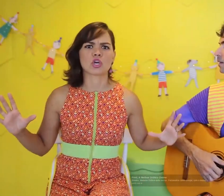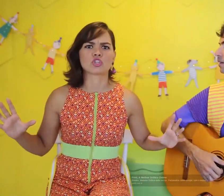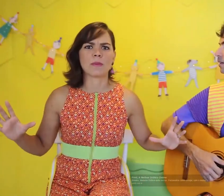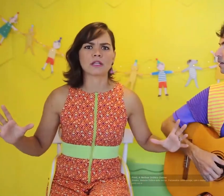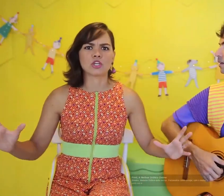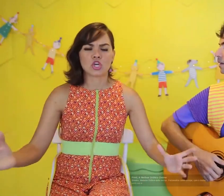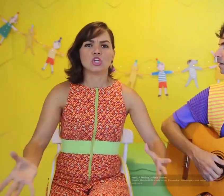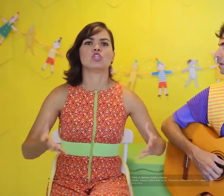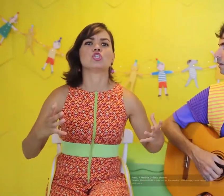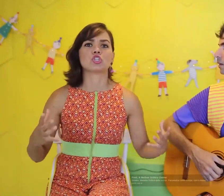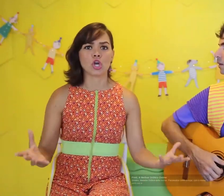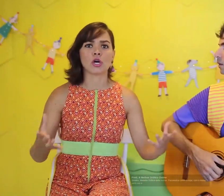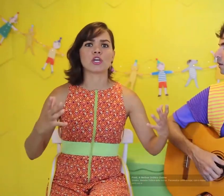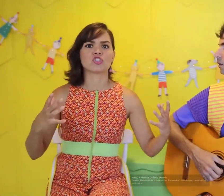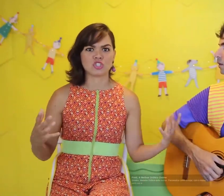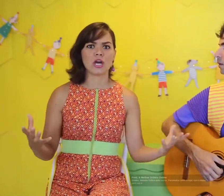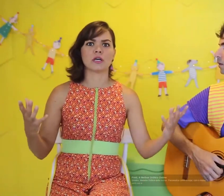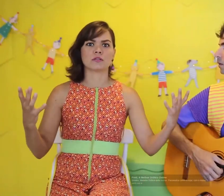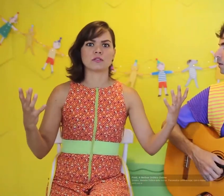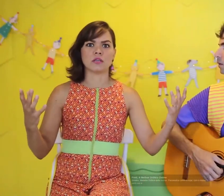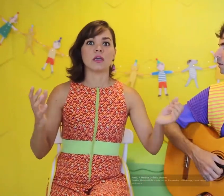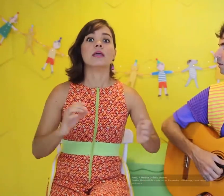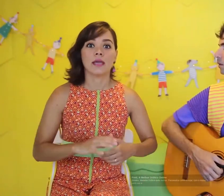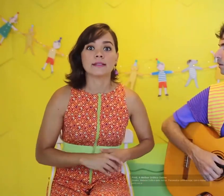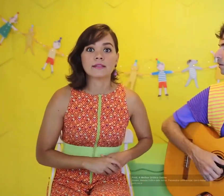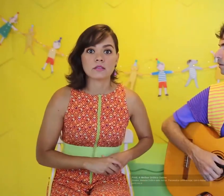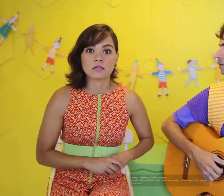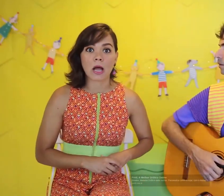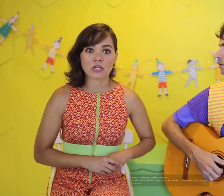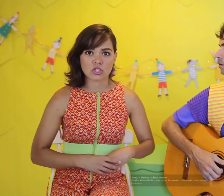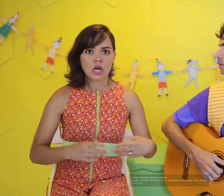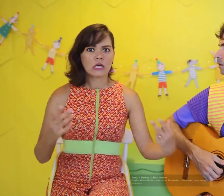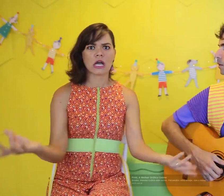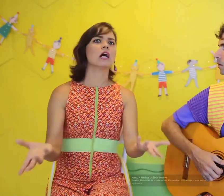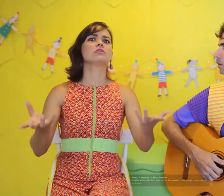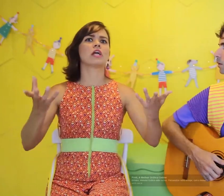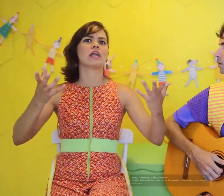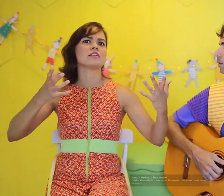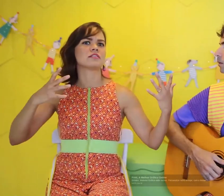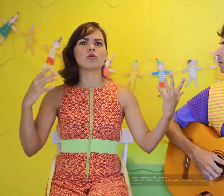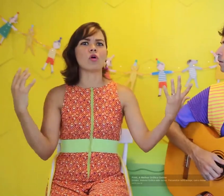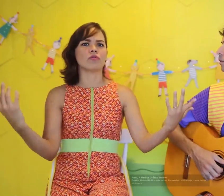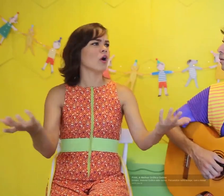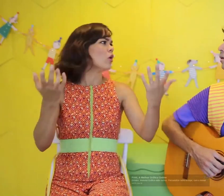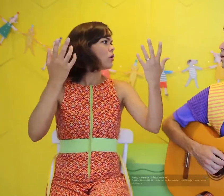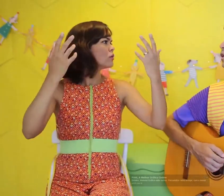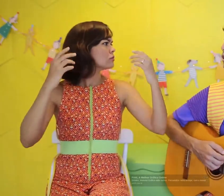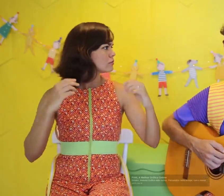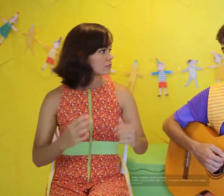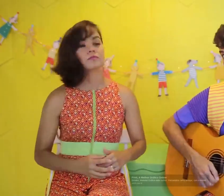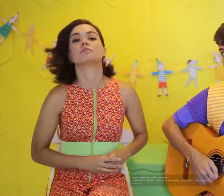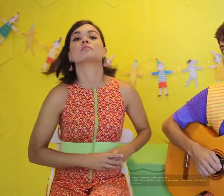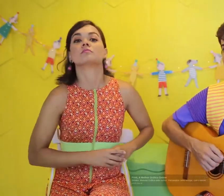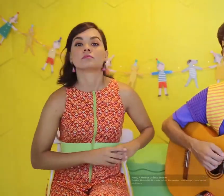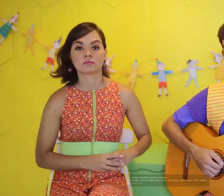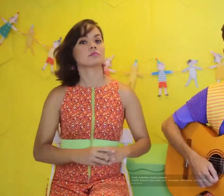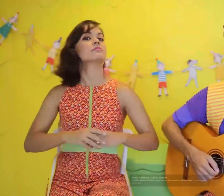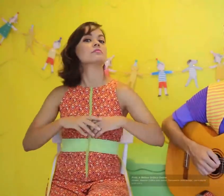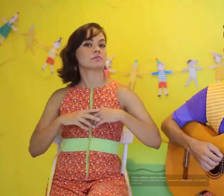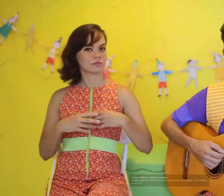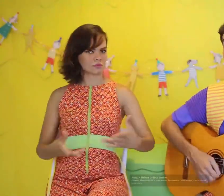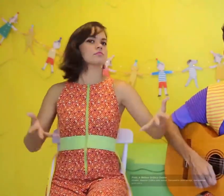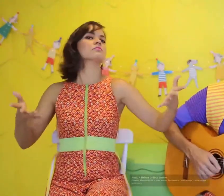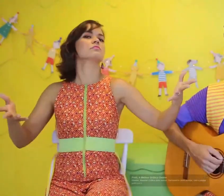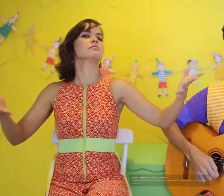histórias deverão ser chamadas de histórias de Anansi. E ainda disse mais: cantem em seu louvor! Histórias